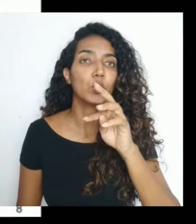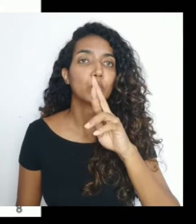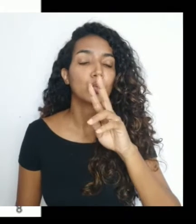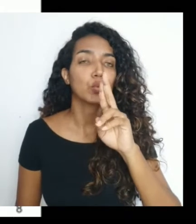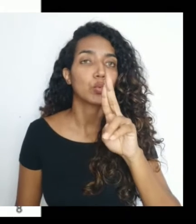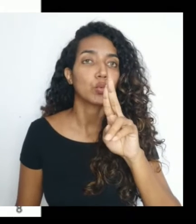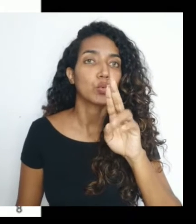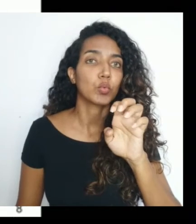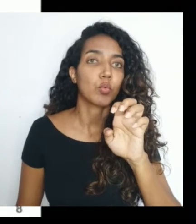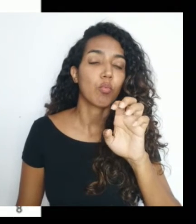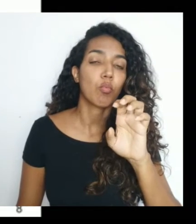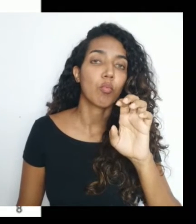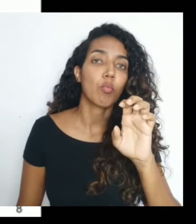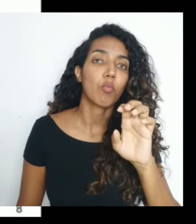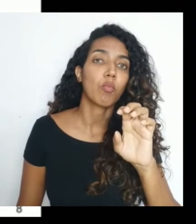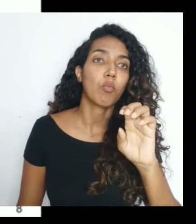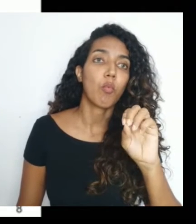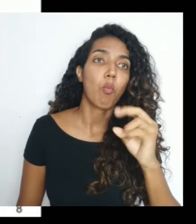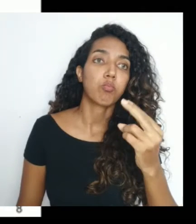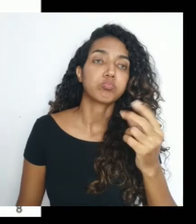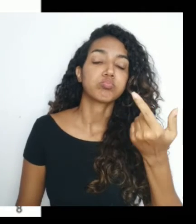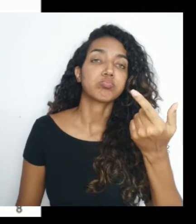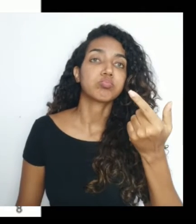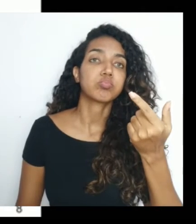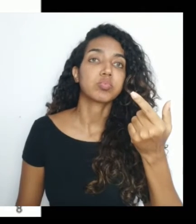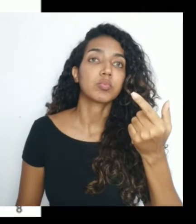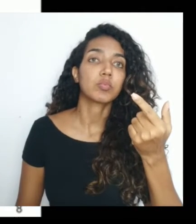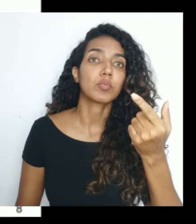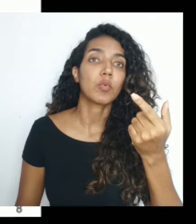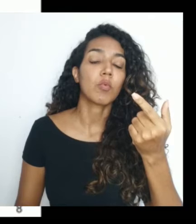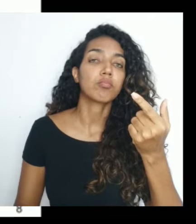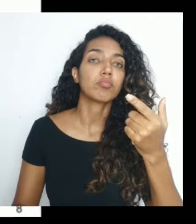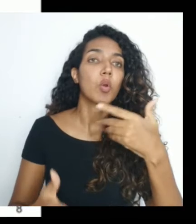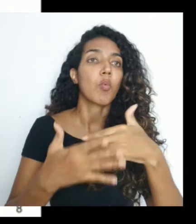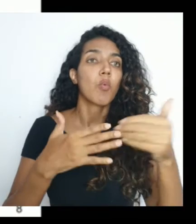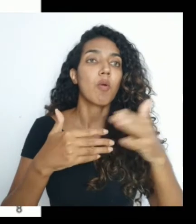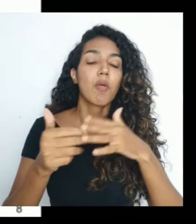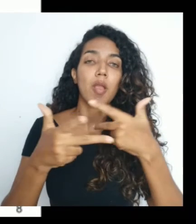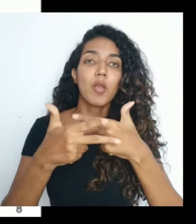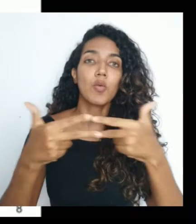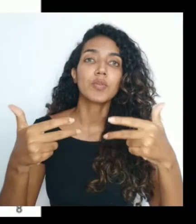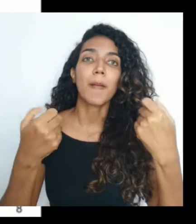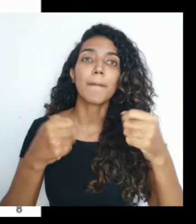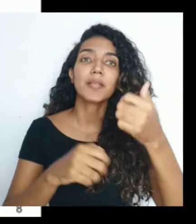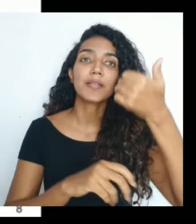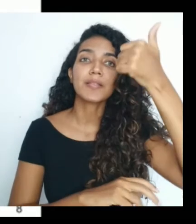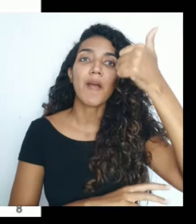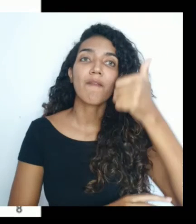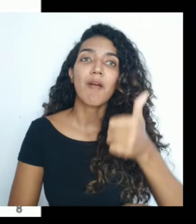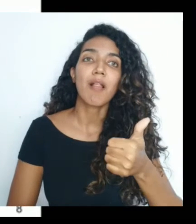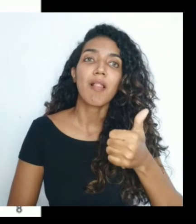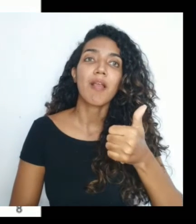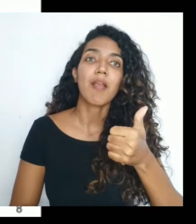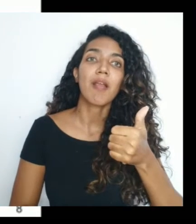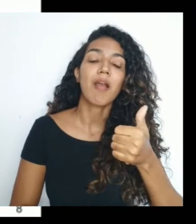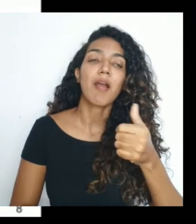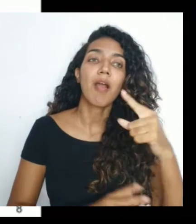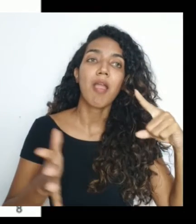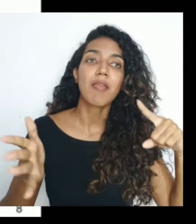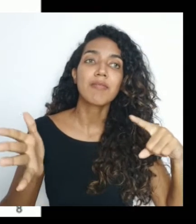de curto-circuito, então true ou qualquer coisa precisaria avaliar isso aqui. Isso aqui precisa ser avaliado, executado no